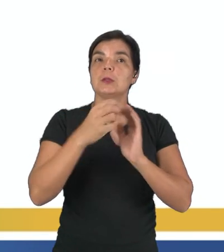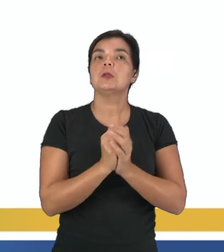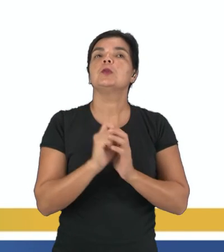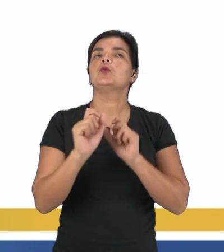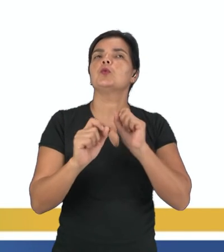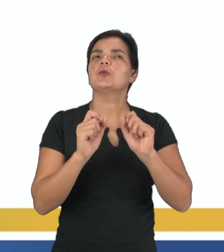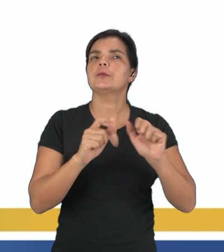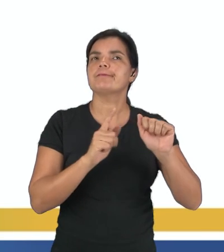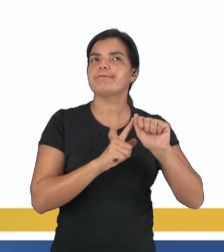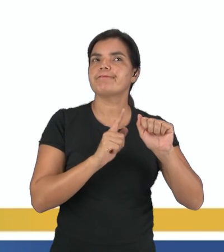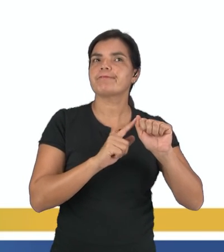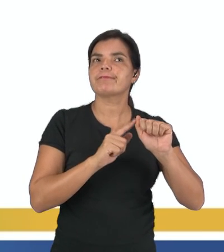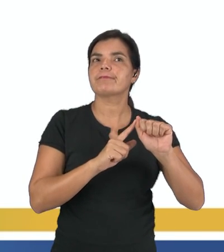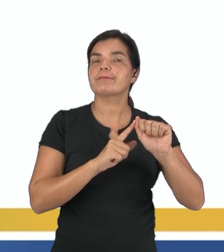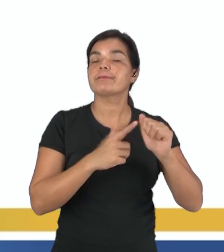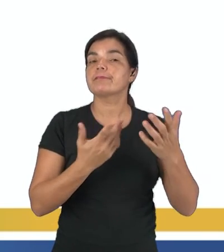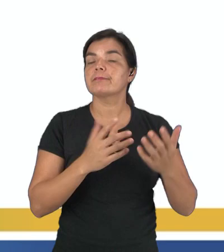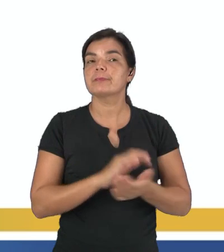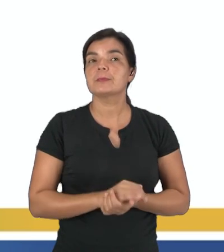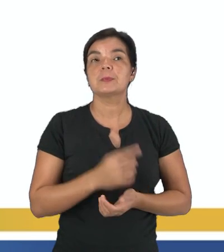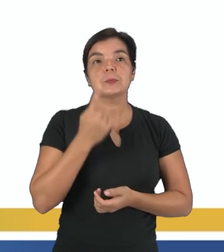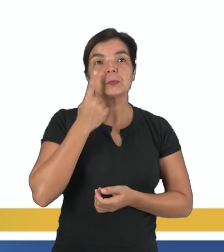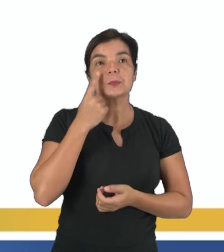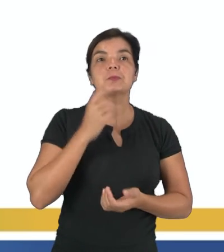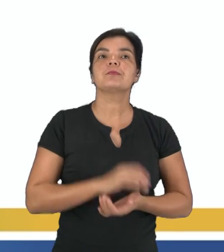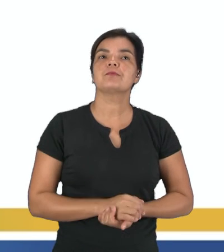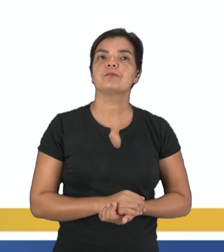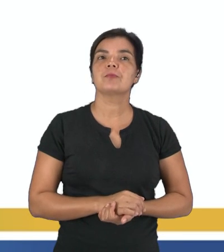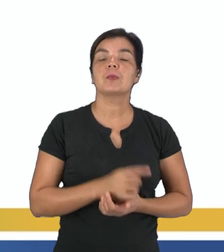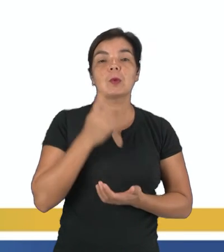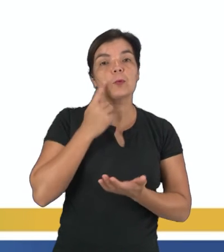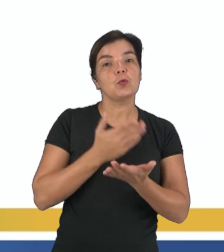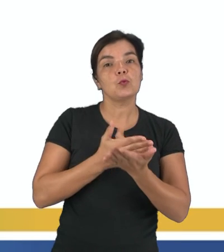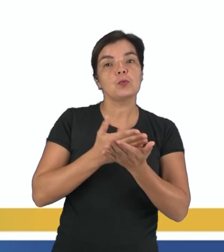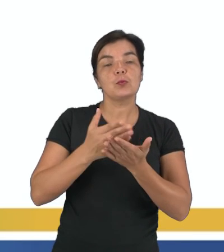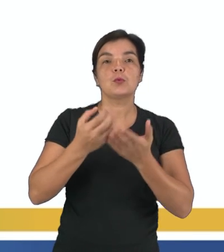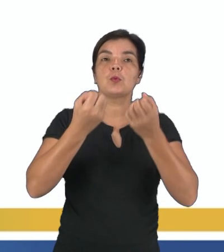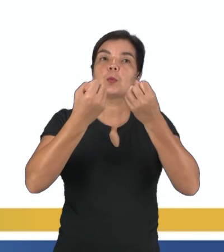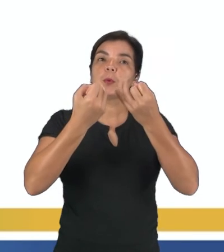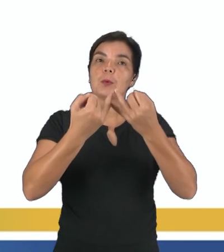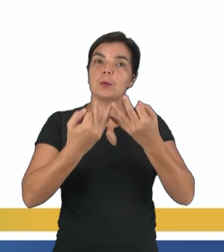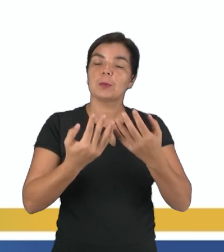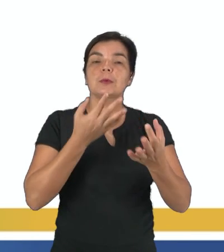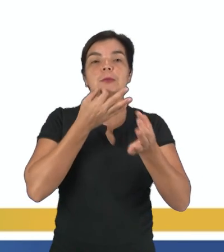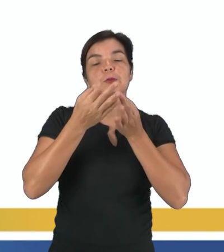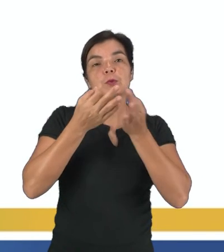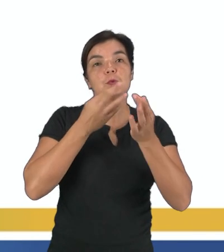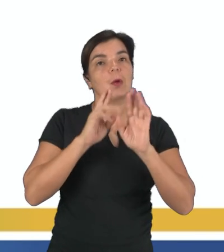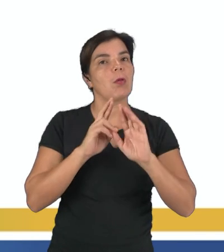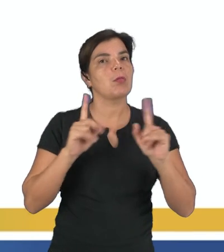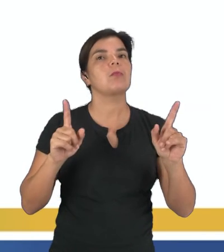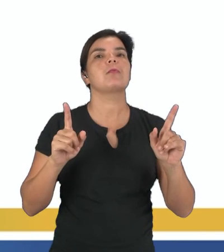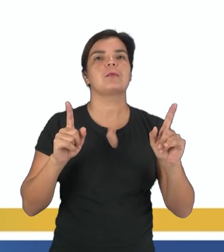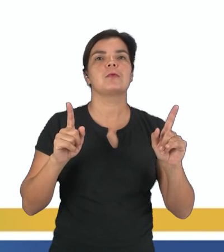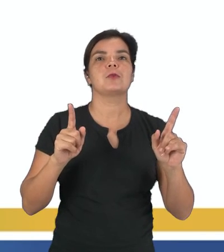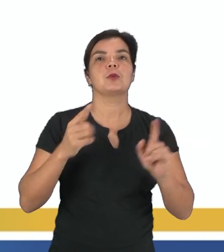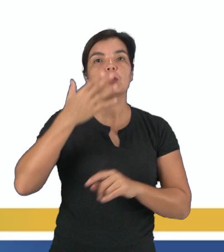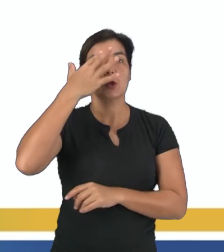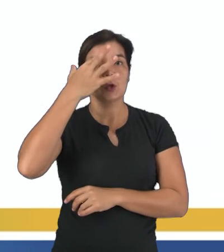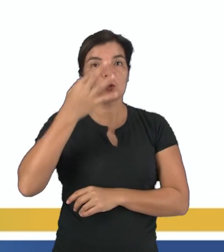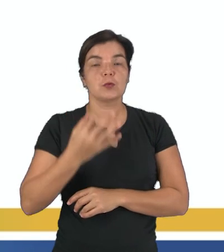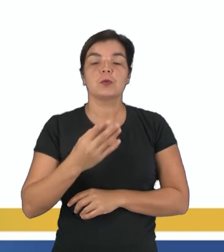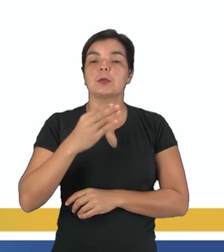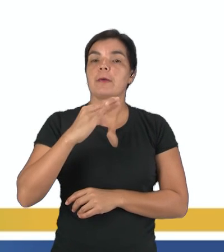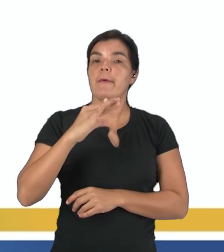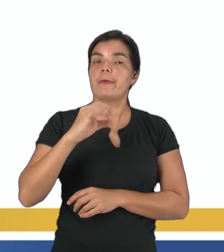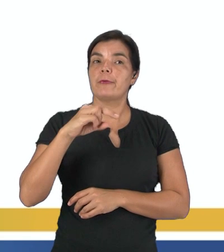quê? E aí, vamos ver? Tem a função de introduzir uma argumentação contrária, dizendo que